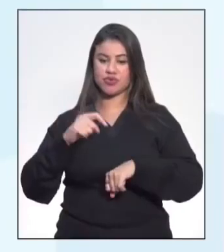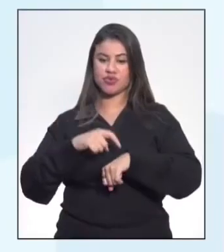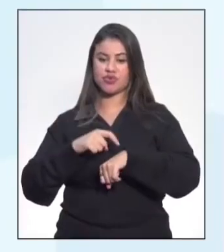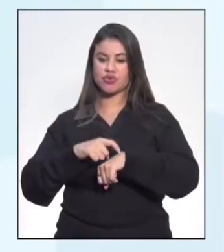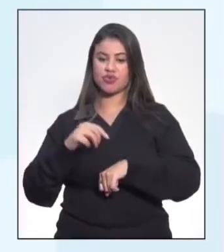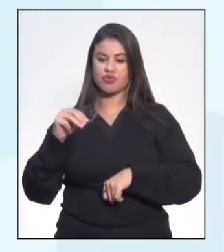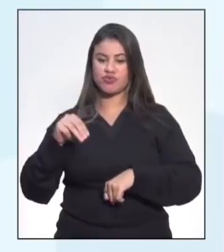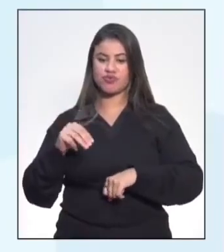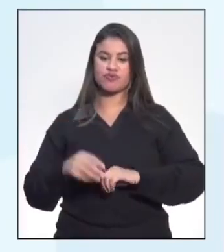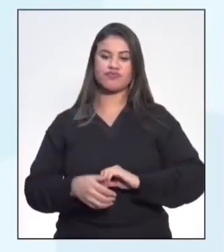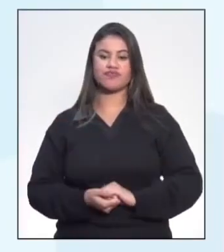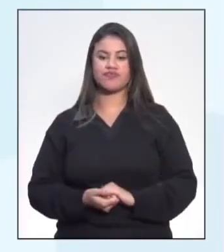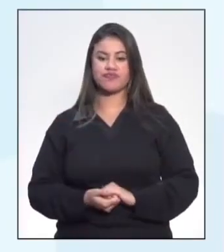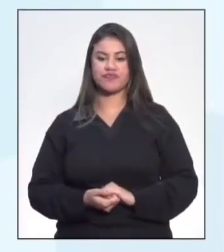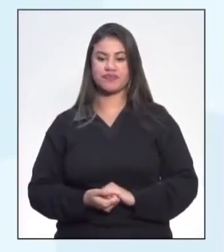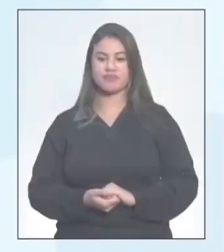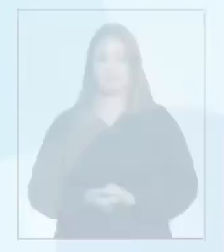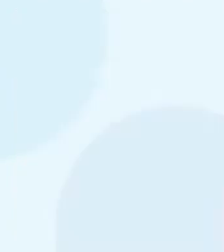o item B agora.